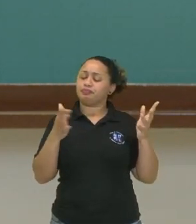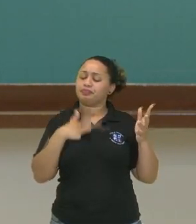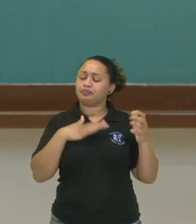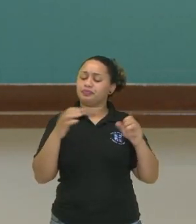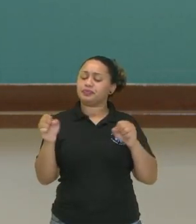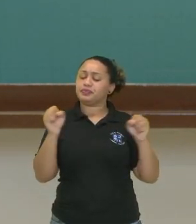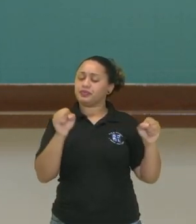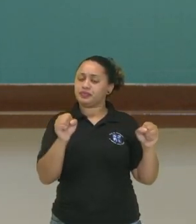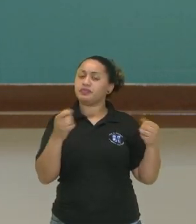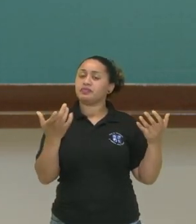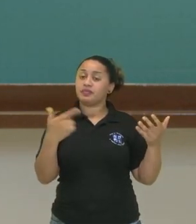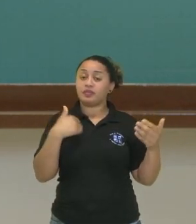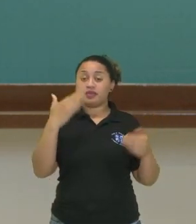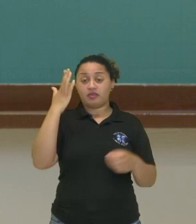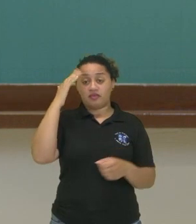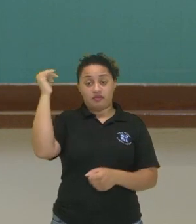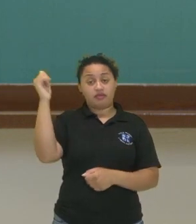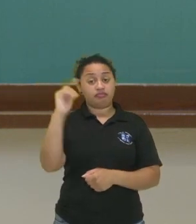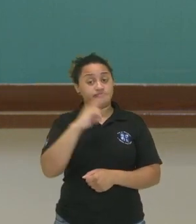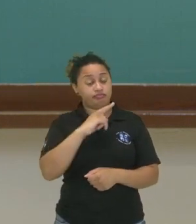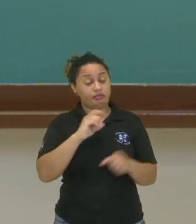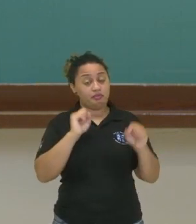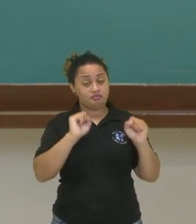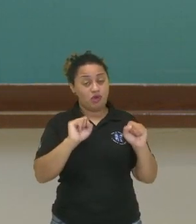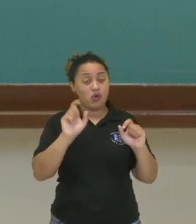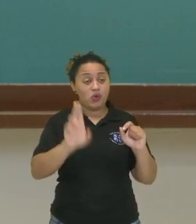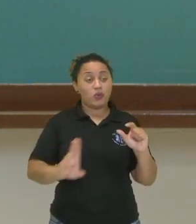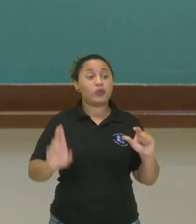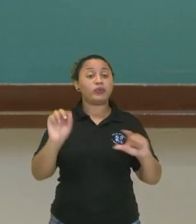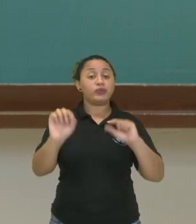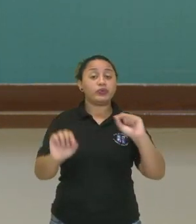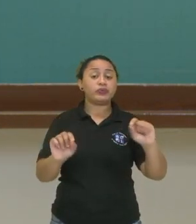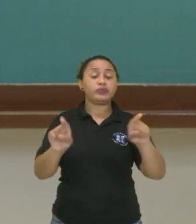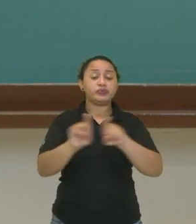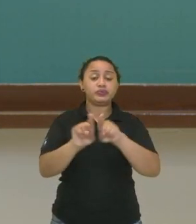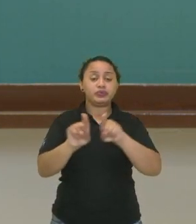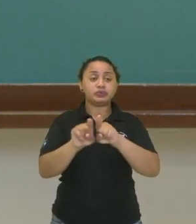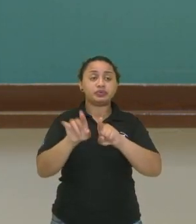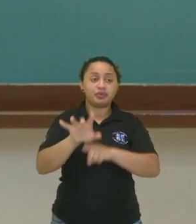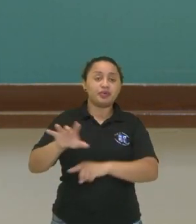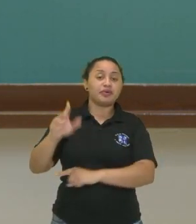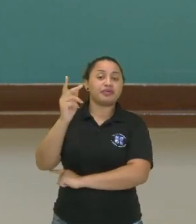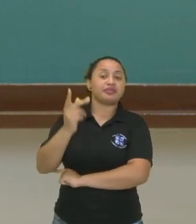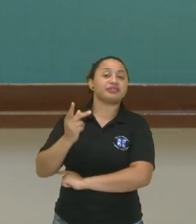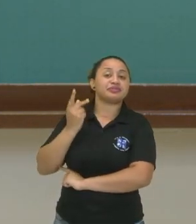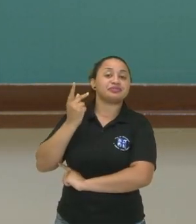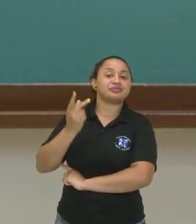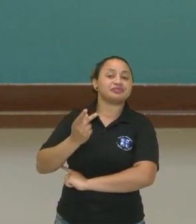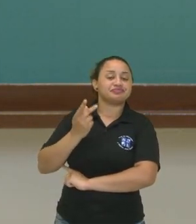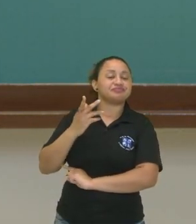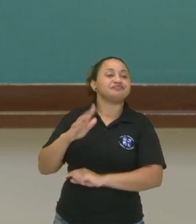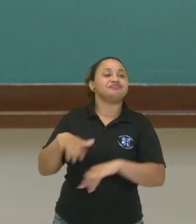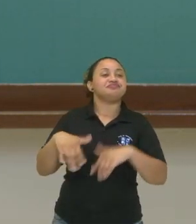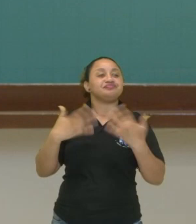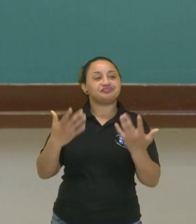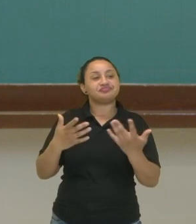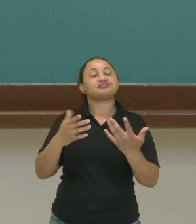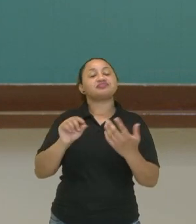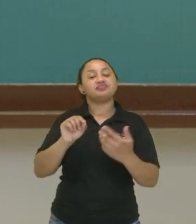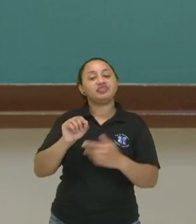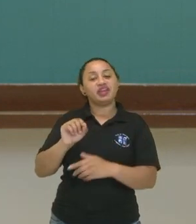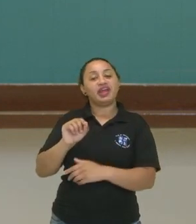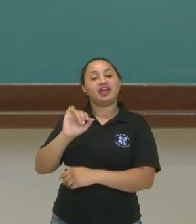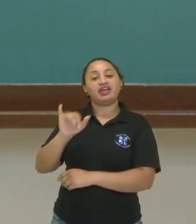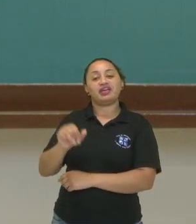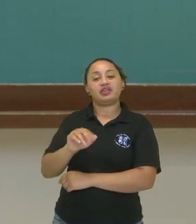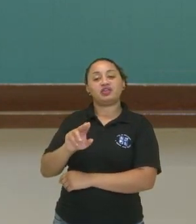poder e essa fama toda aí poderia ser utilizada também para a política. É assim que o general Júlio